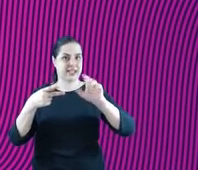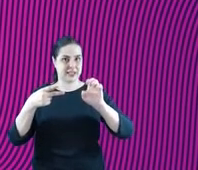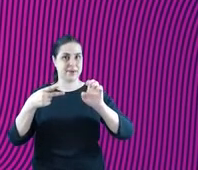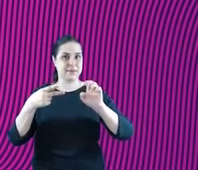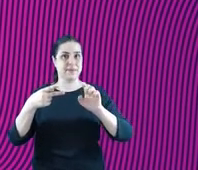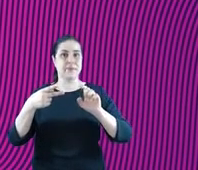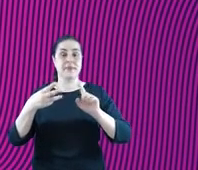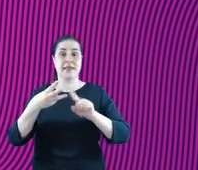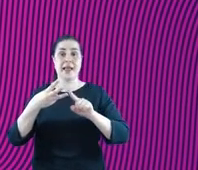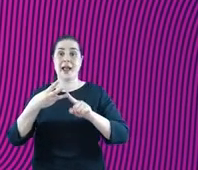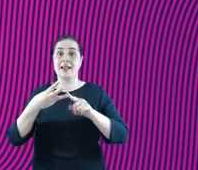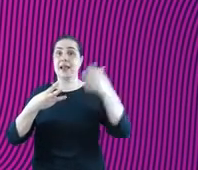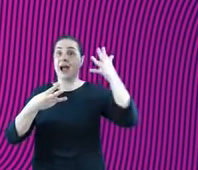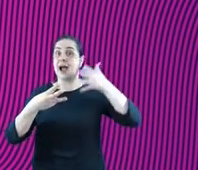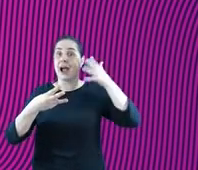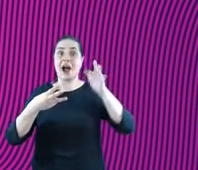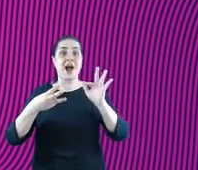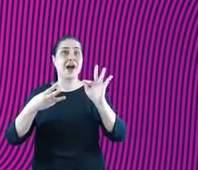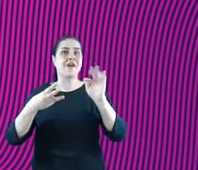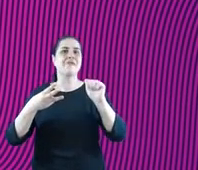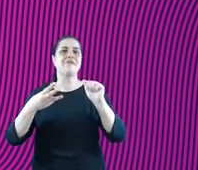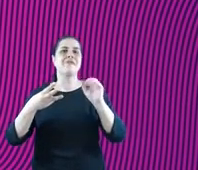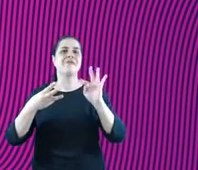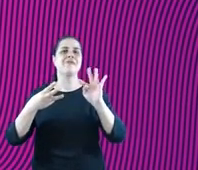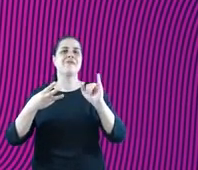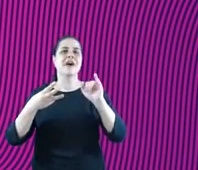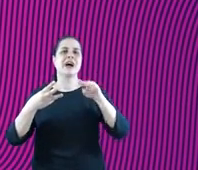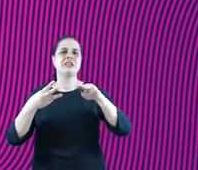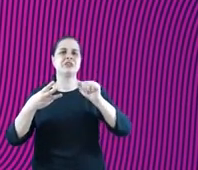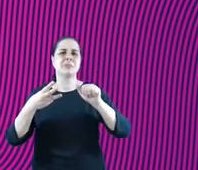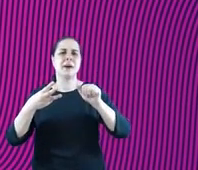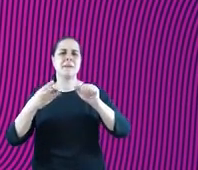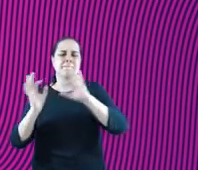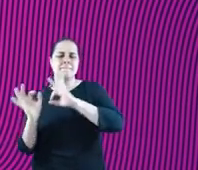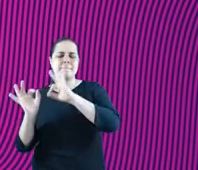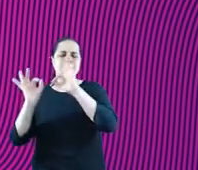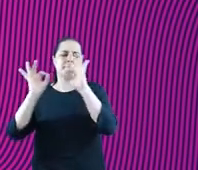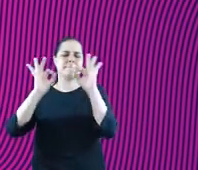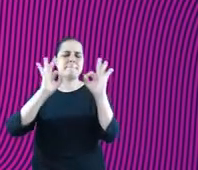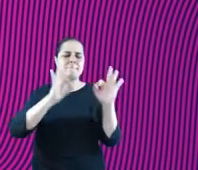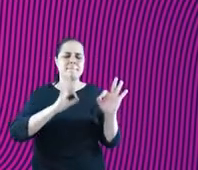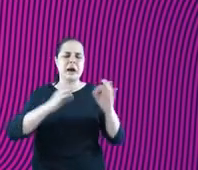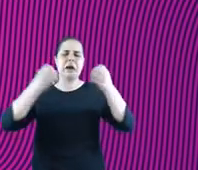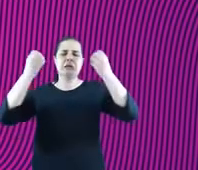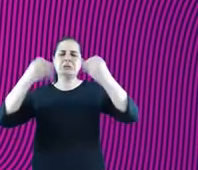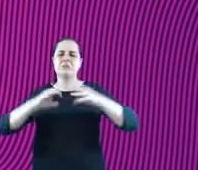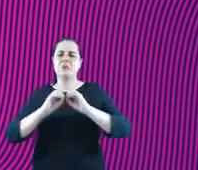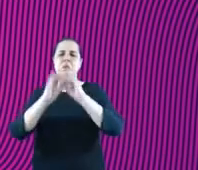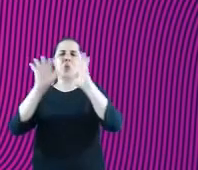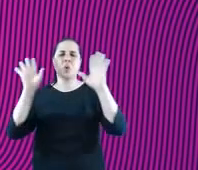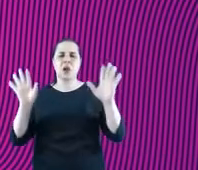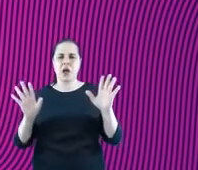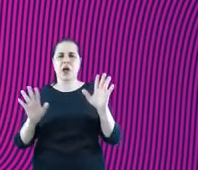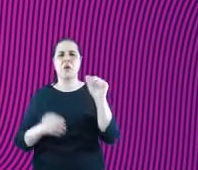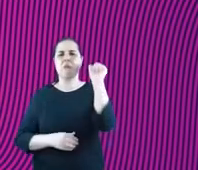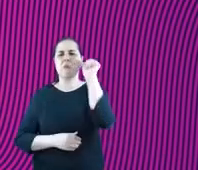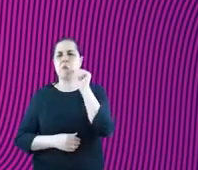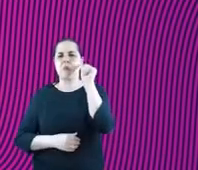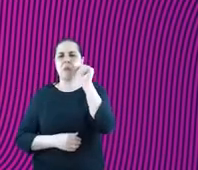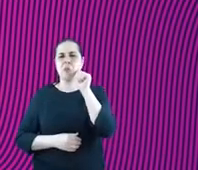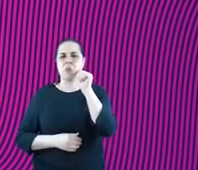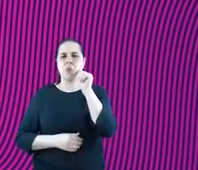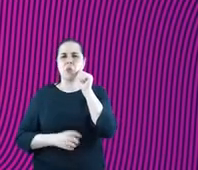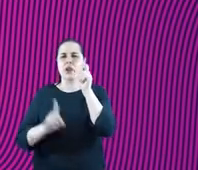toda essa trajetória, né, no qual a mulher, ao fazer o diagnóstico do câncer de mama, né, e